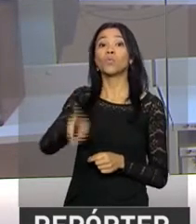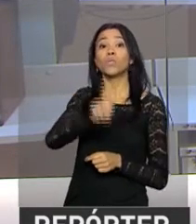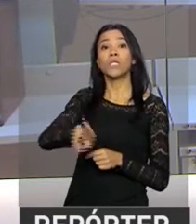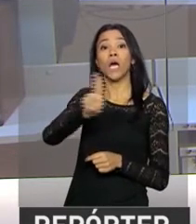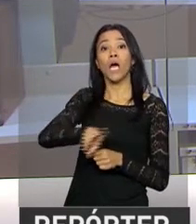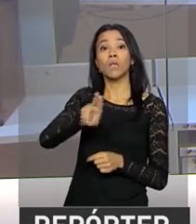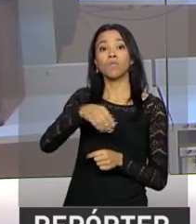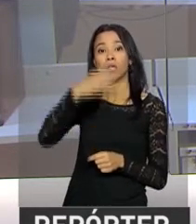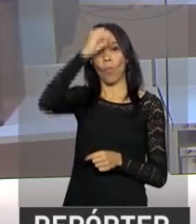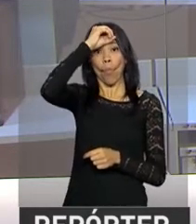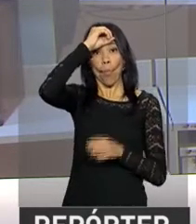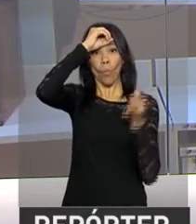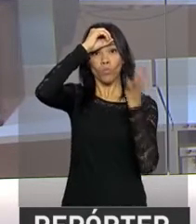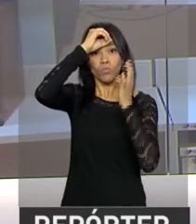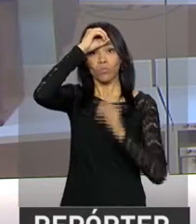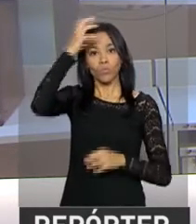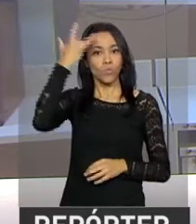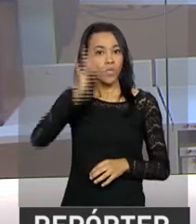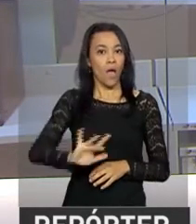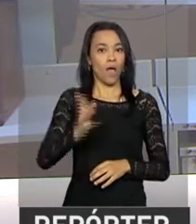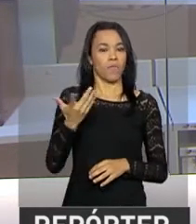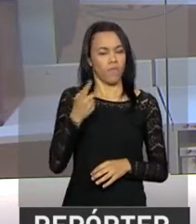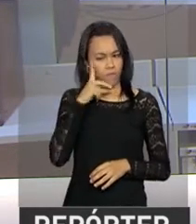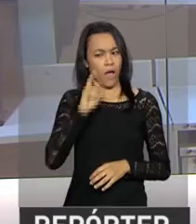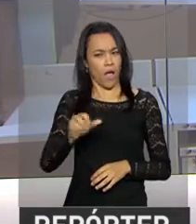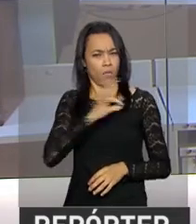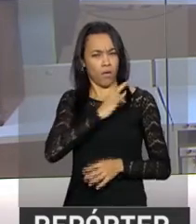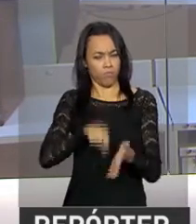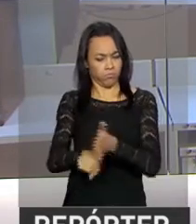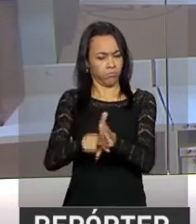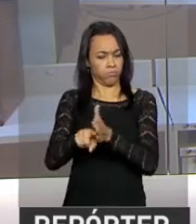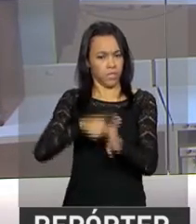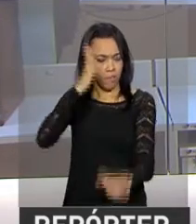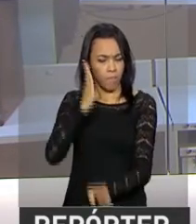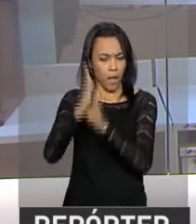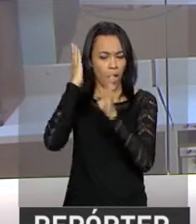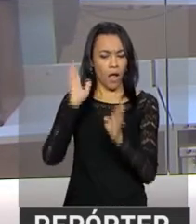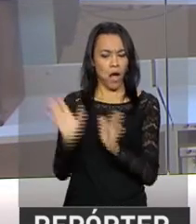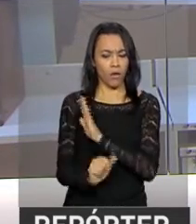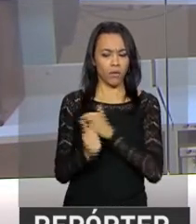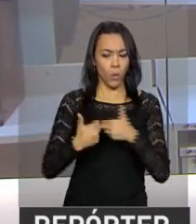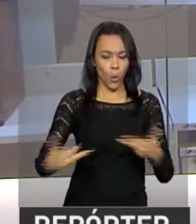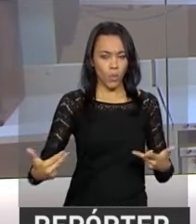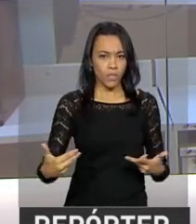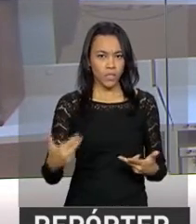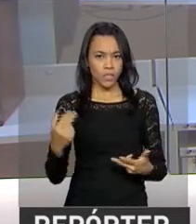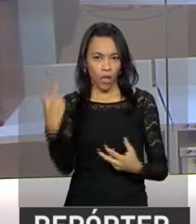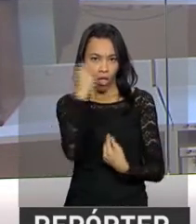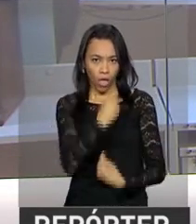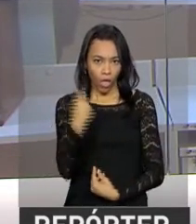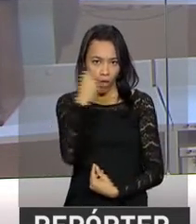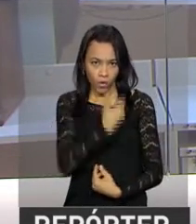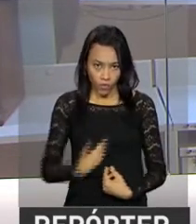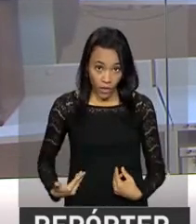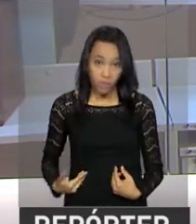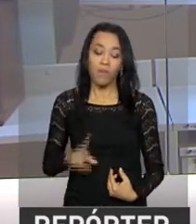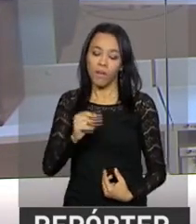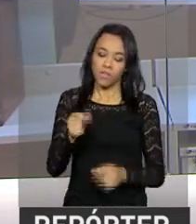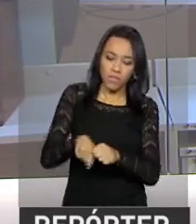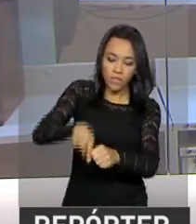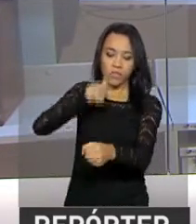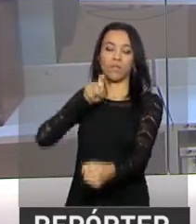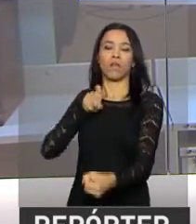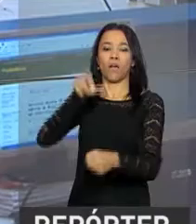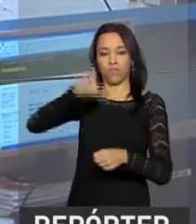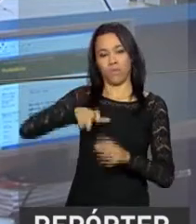conhecimento deles os casos serão investigados e se as fraudes forem confirmadas as famílias serão imediatamente desligados